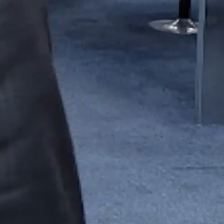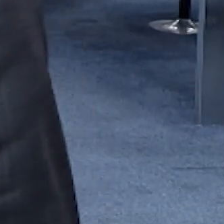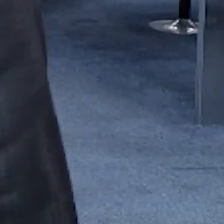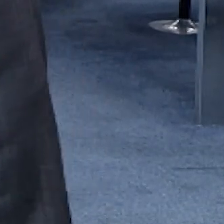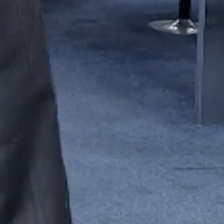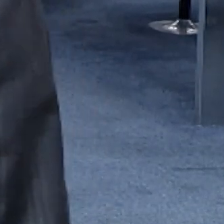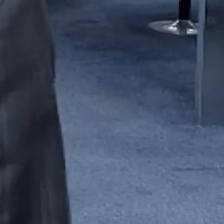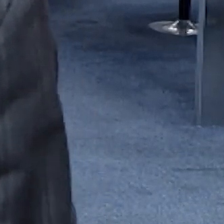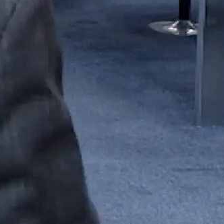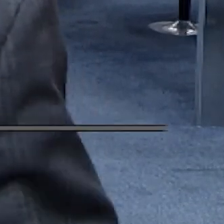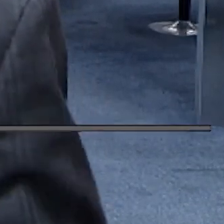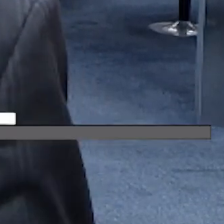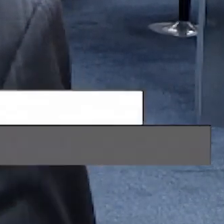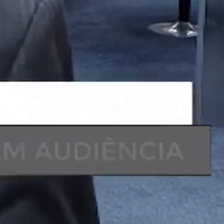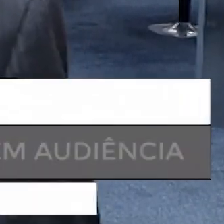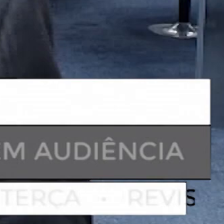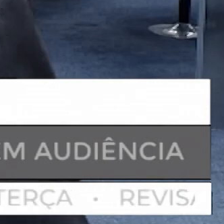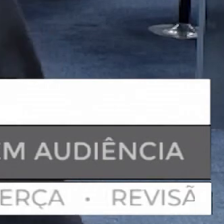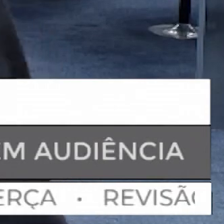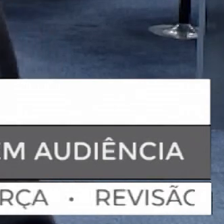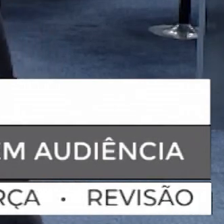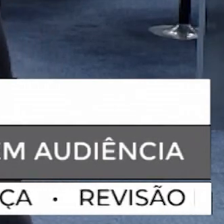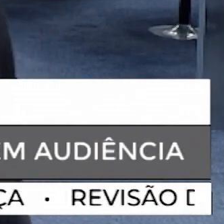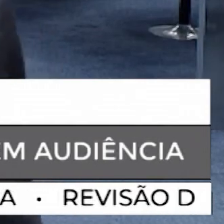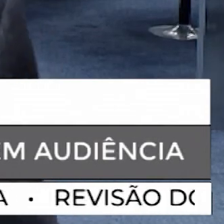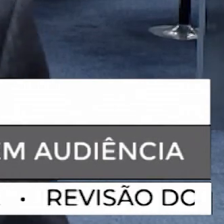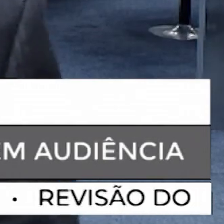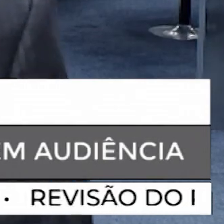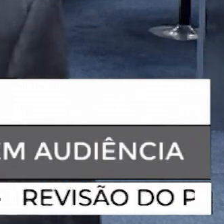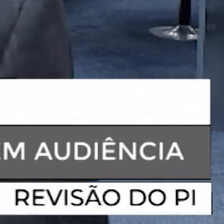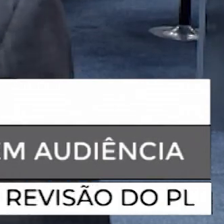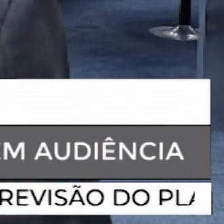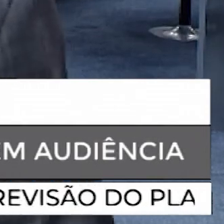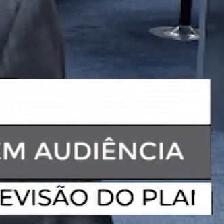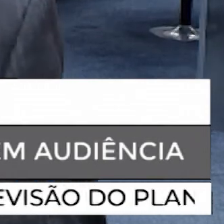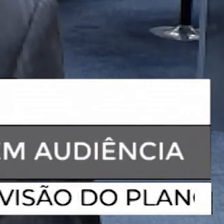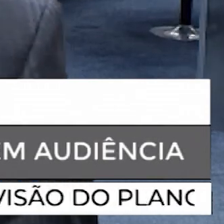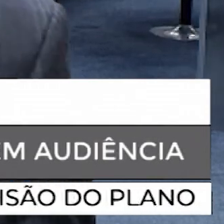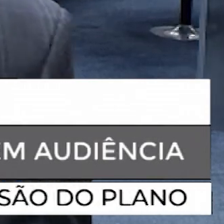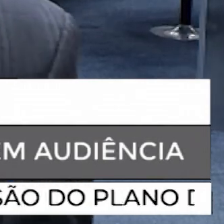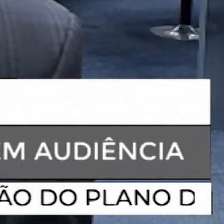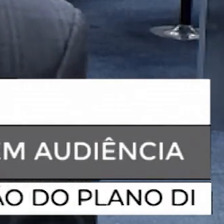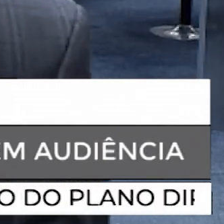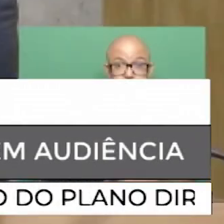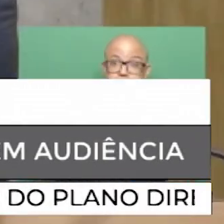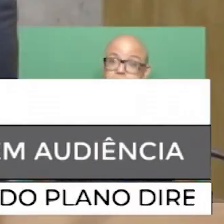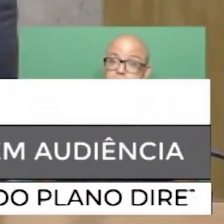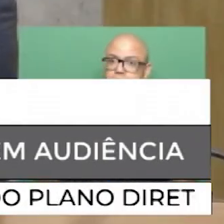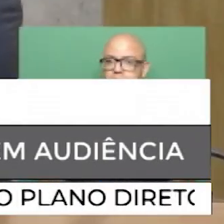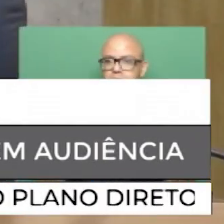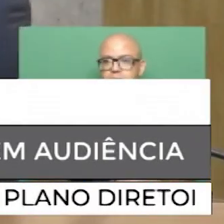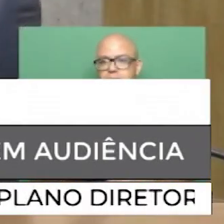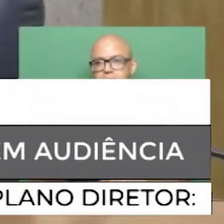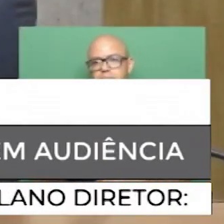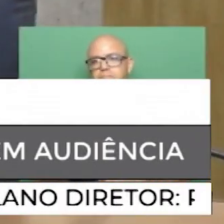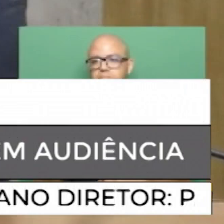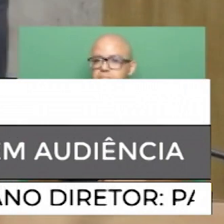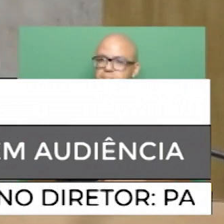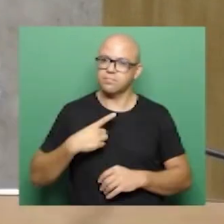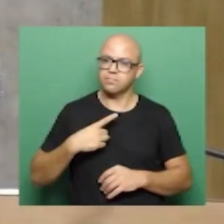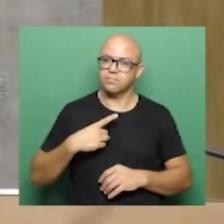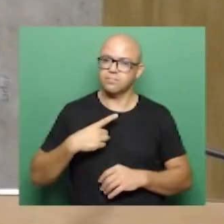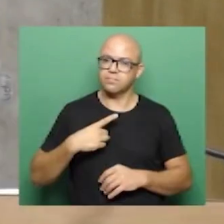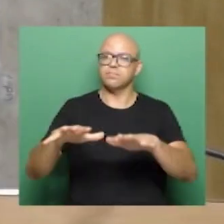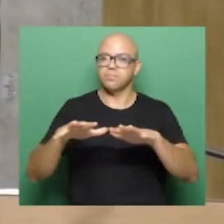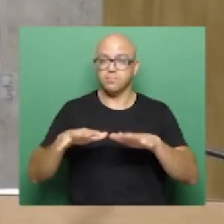das pessoas, né? Pessoas estão preocupadas, vem inclusive aqui não apenas técnicos, mas também moradores, né? A gente sempre ressalta